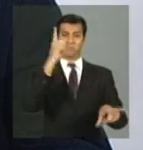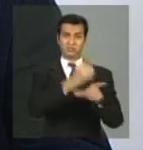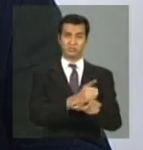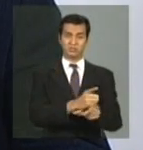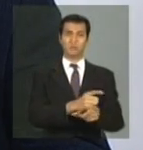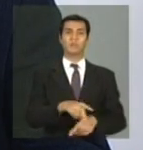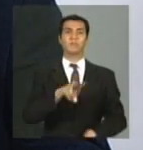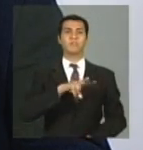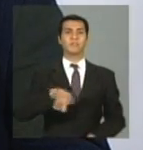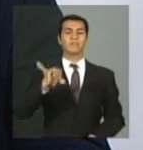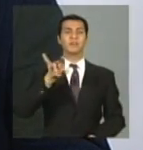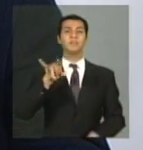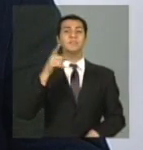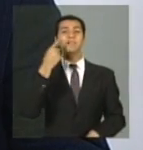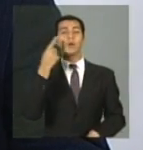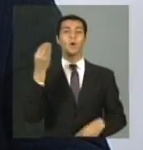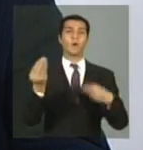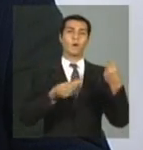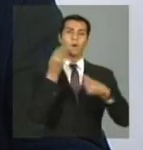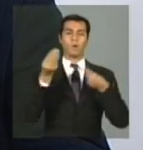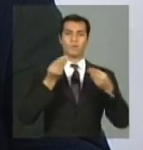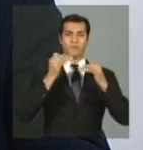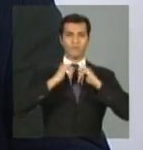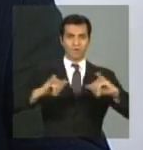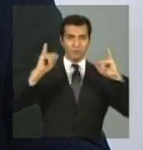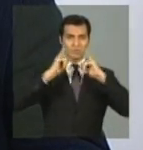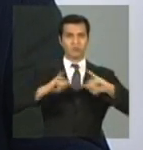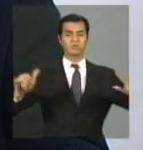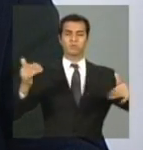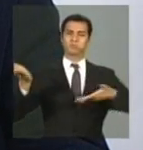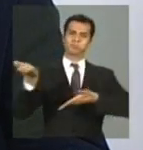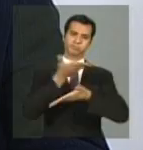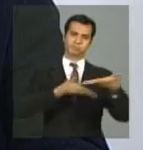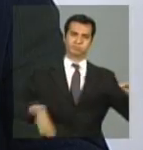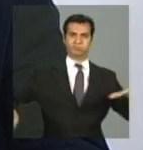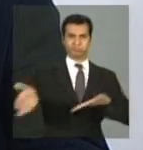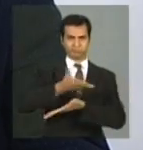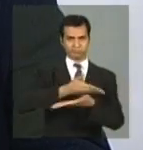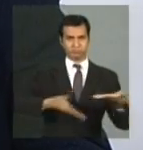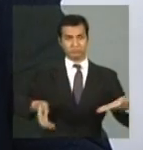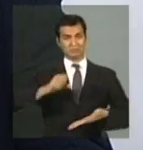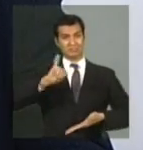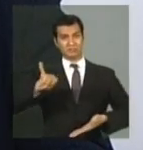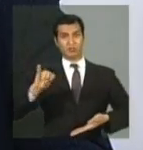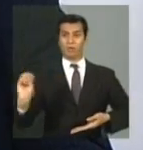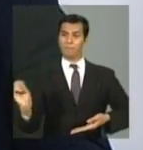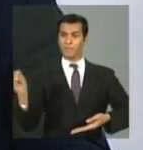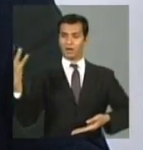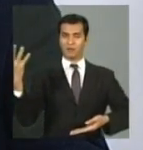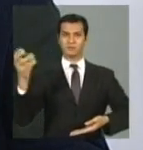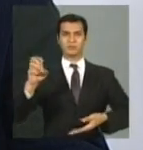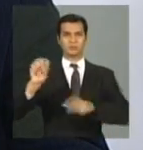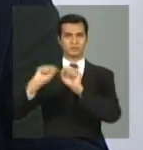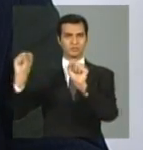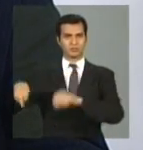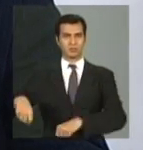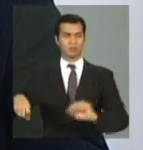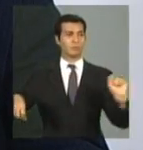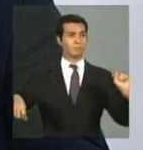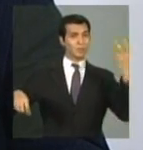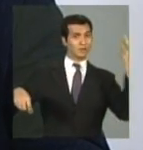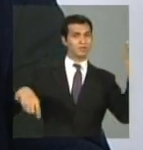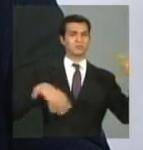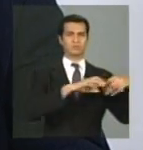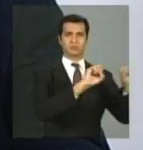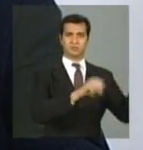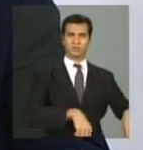verificarem uma forma de trocar informações de maneira que, quando apareça tanto no sistema presença, como você desbloqueia no